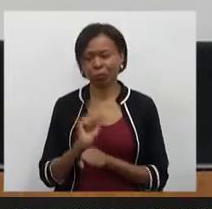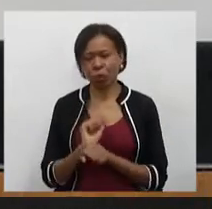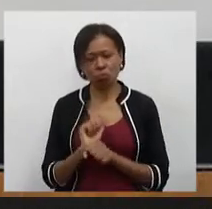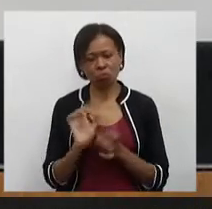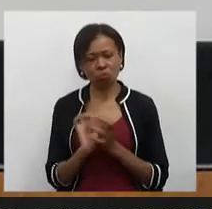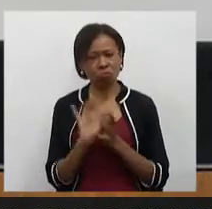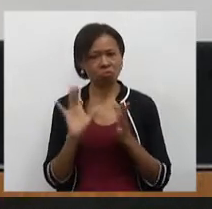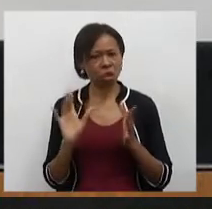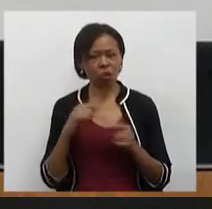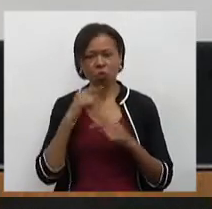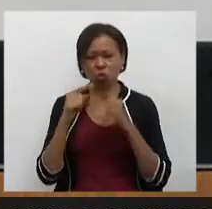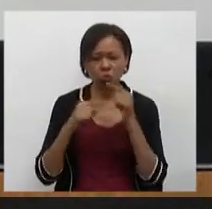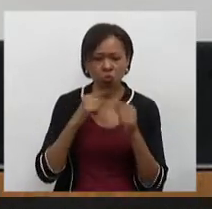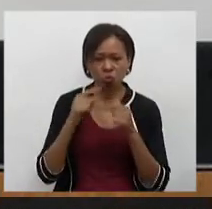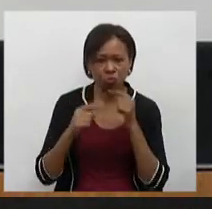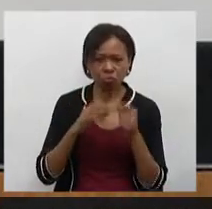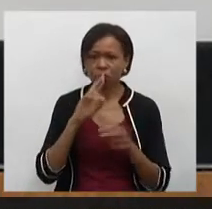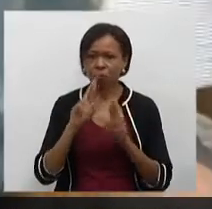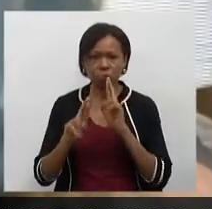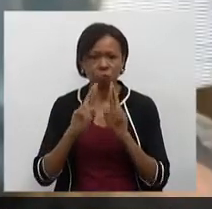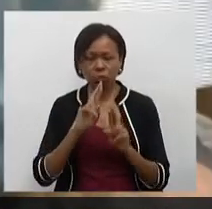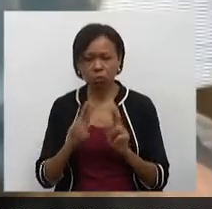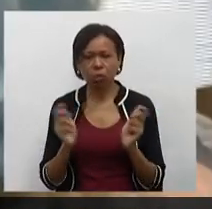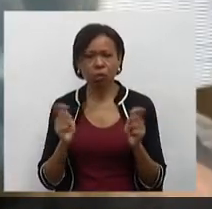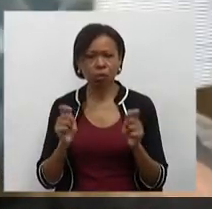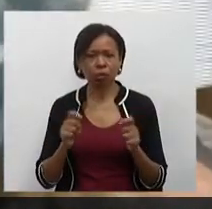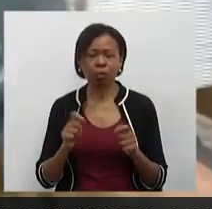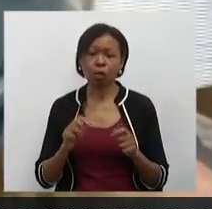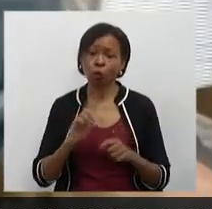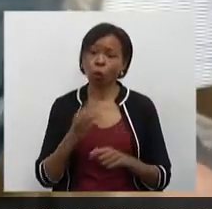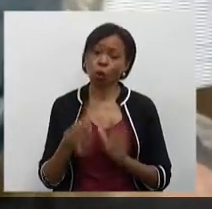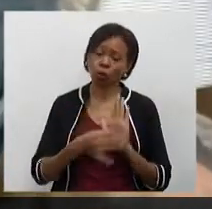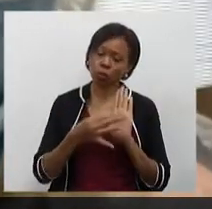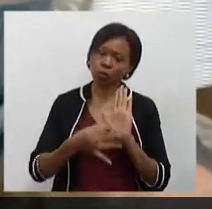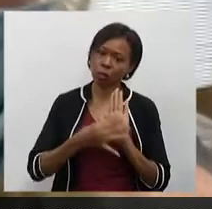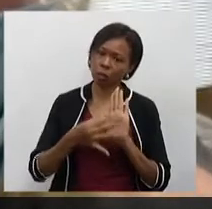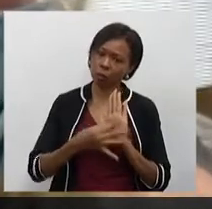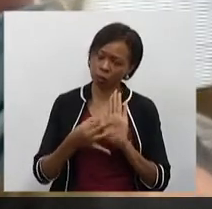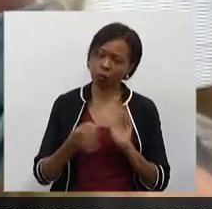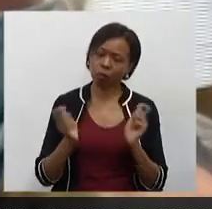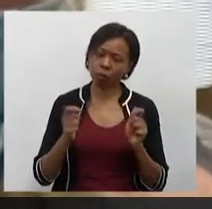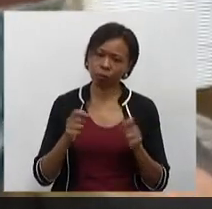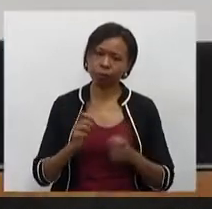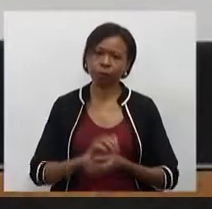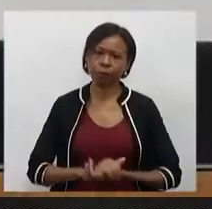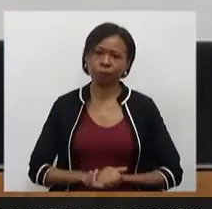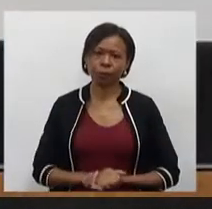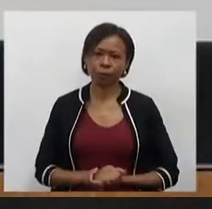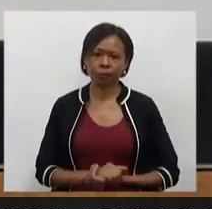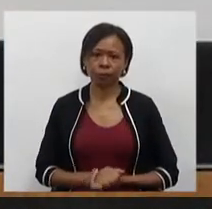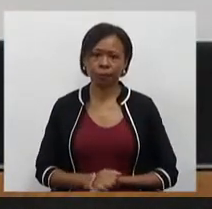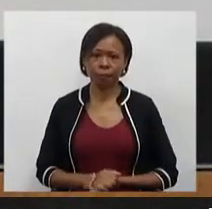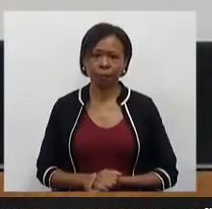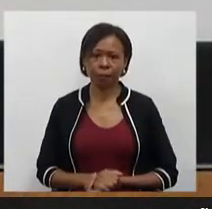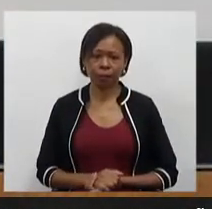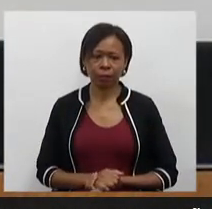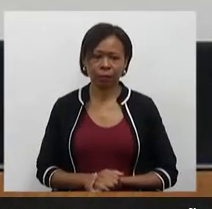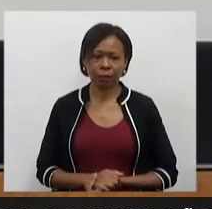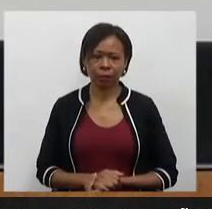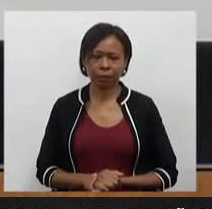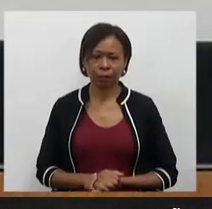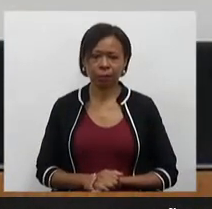dúvidas ou mesmo para, né, receber as sugestões da equipe aqui participante. Ok, agradeço